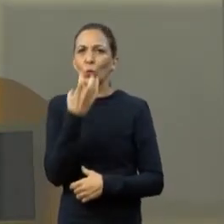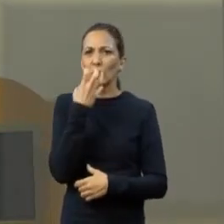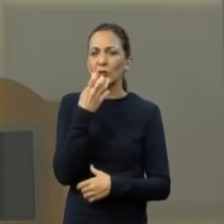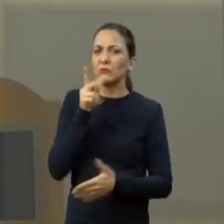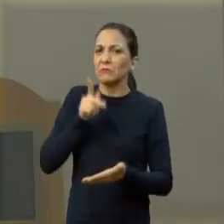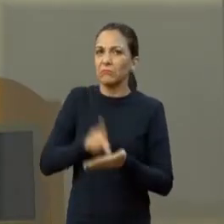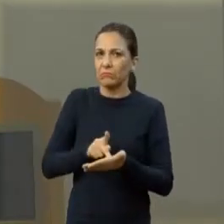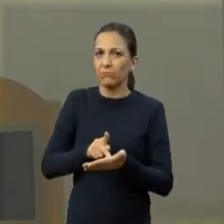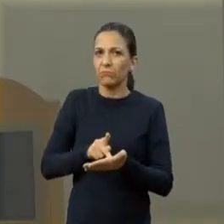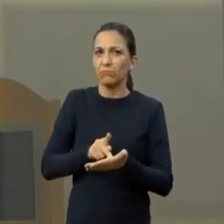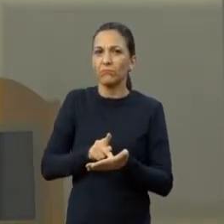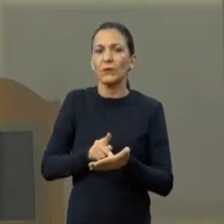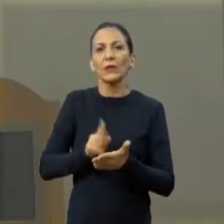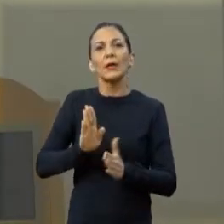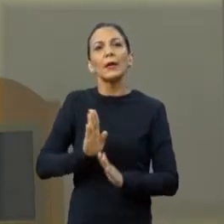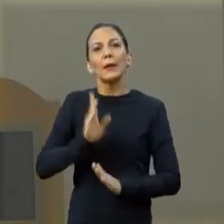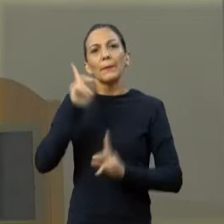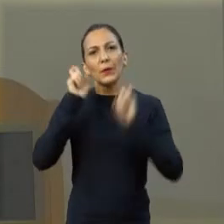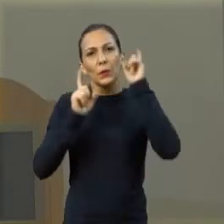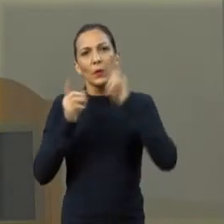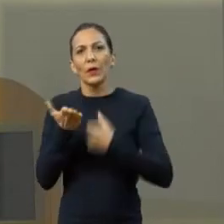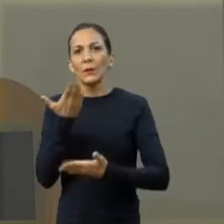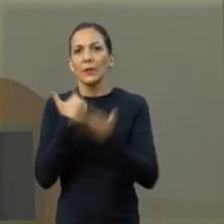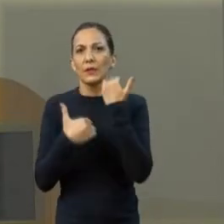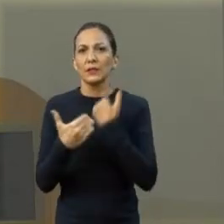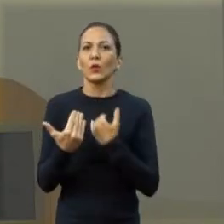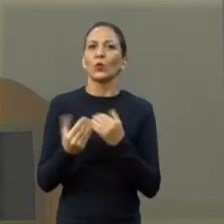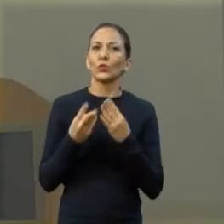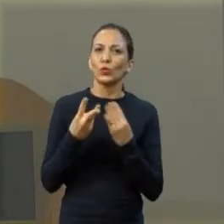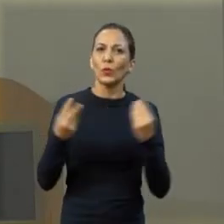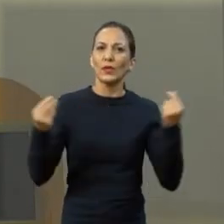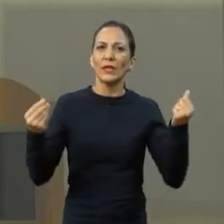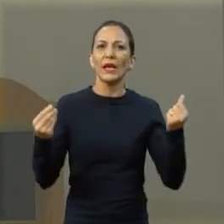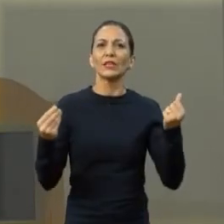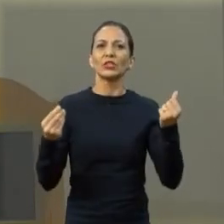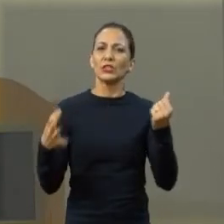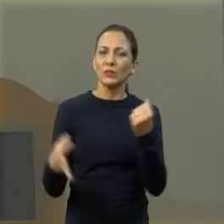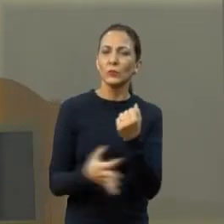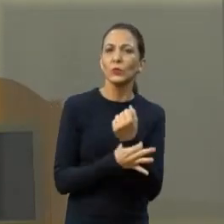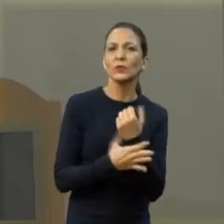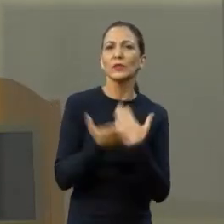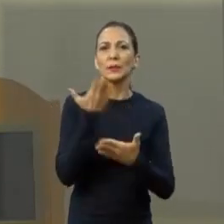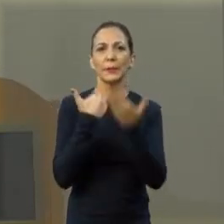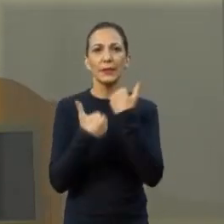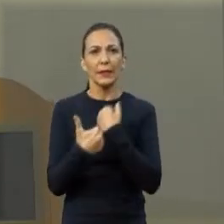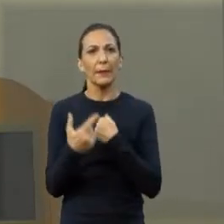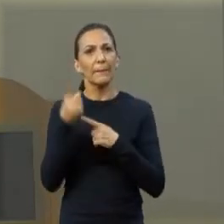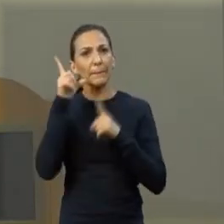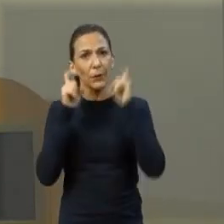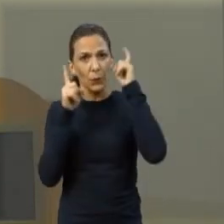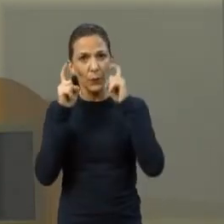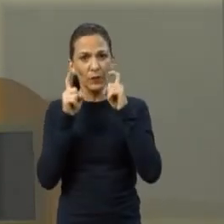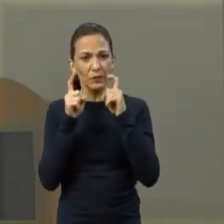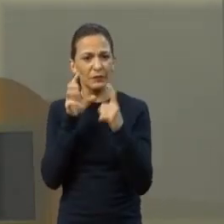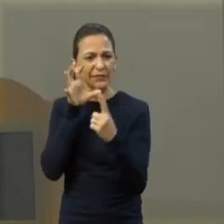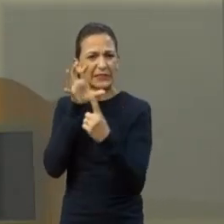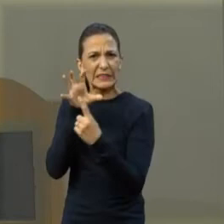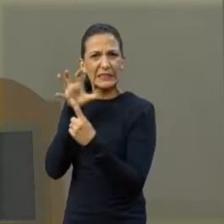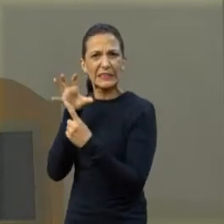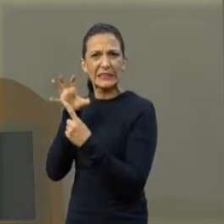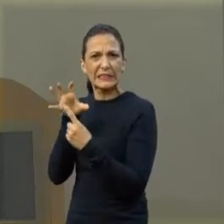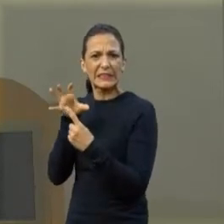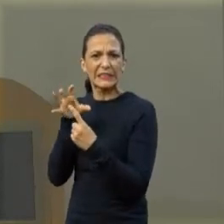preocupado com a segurança alimentar com alimentação de qualidade para o povo brasileiro em qual o intuito de ficar atacando